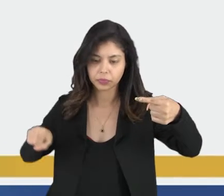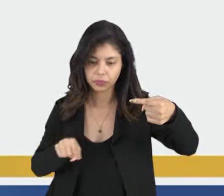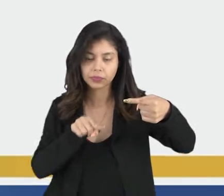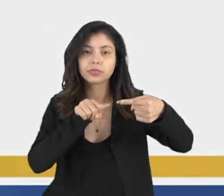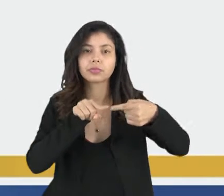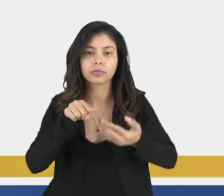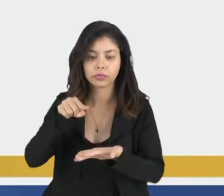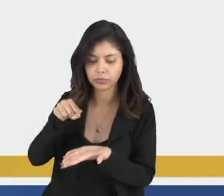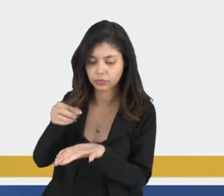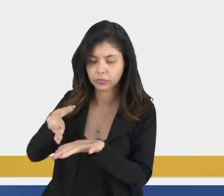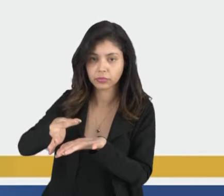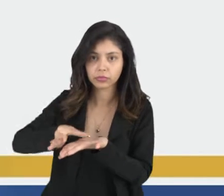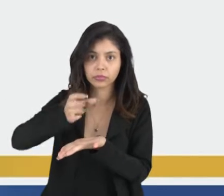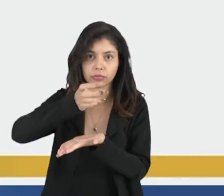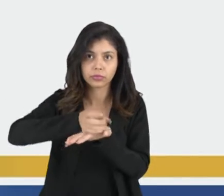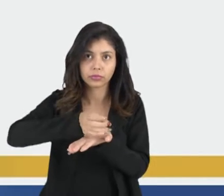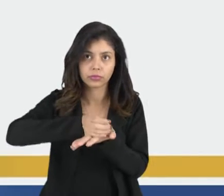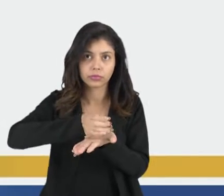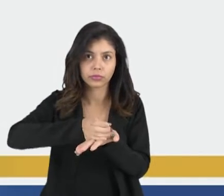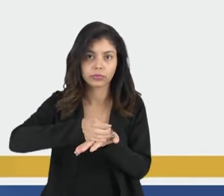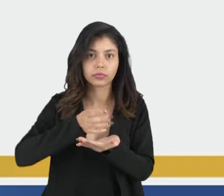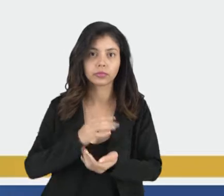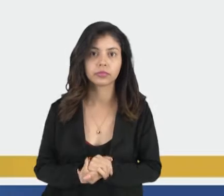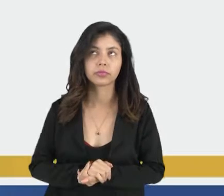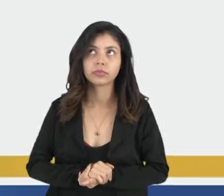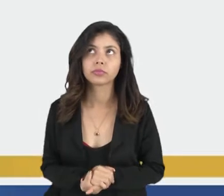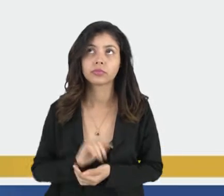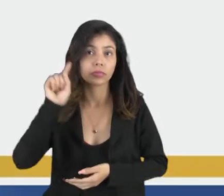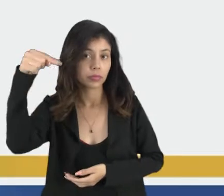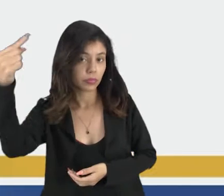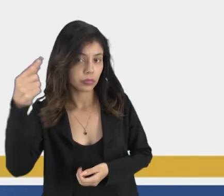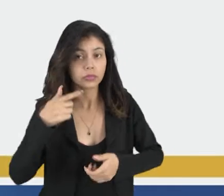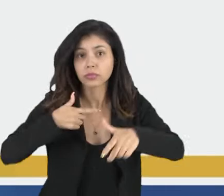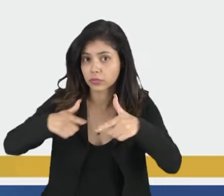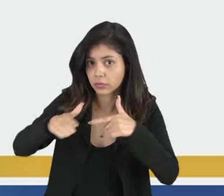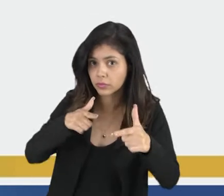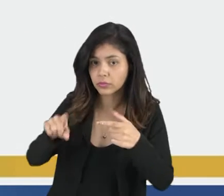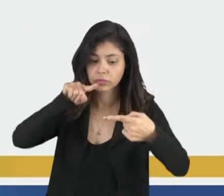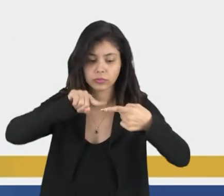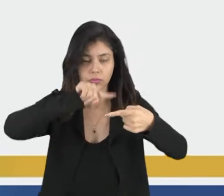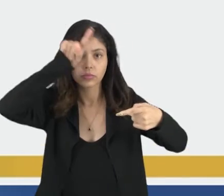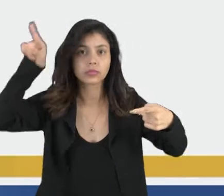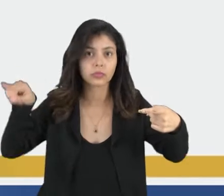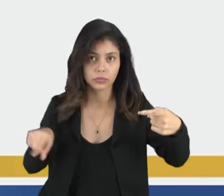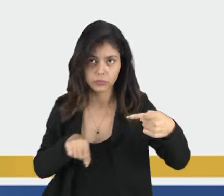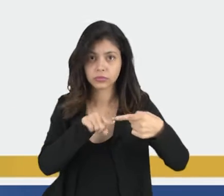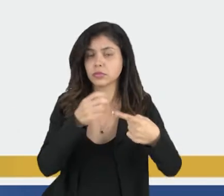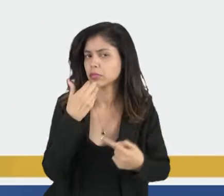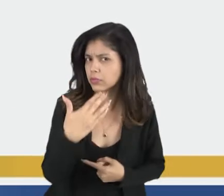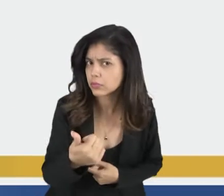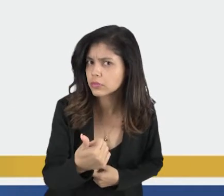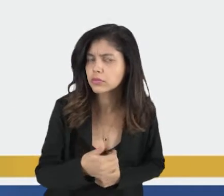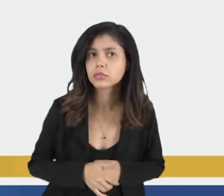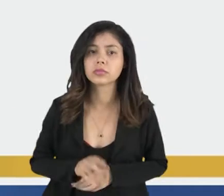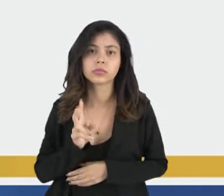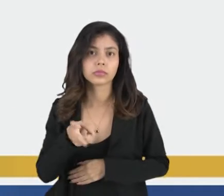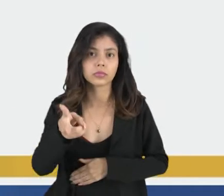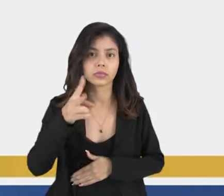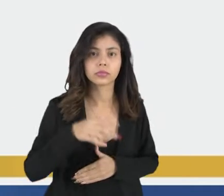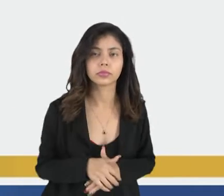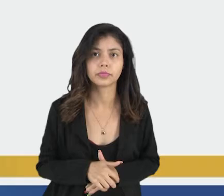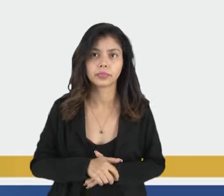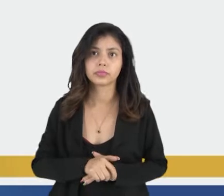vai estar ali no copo, tá? E ali nós vamos trabalhar a circunferência. Tudo bem? Continuando.